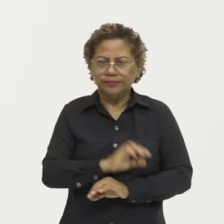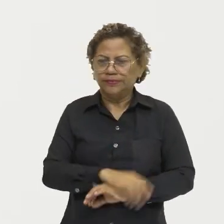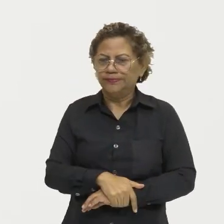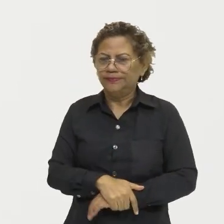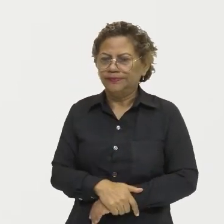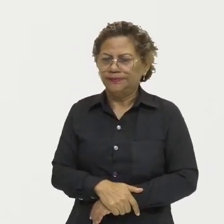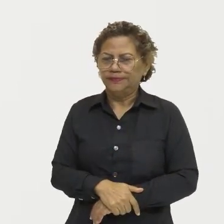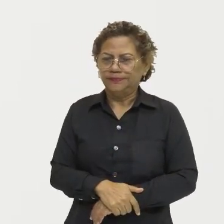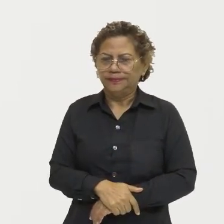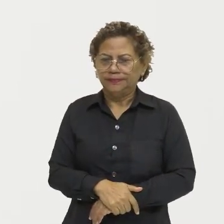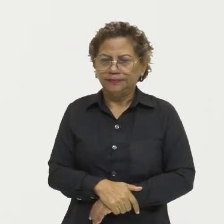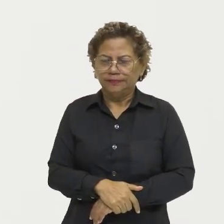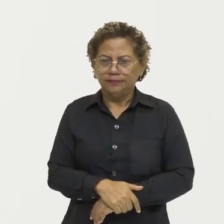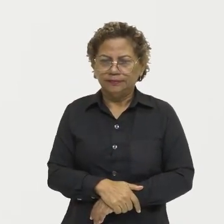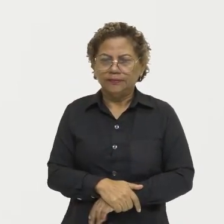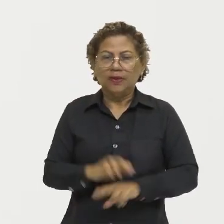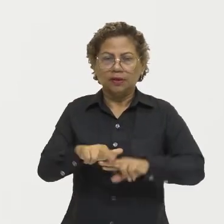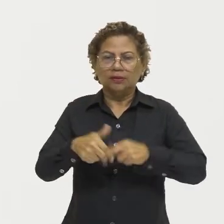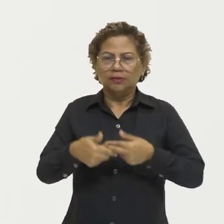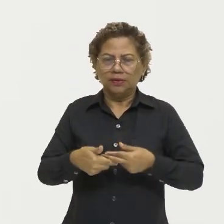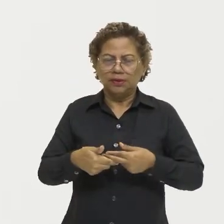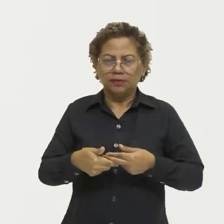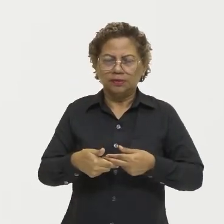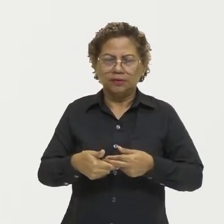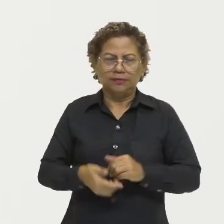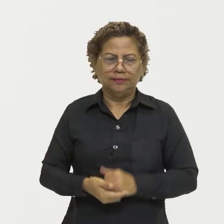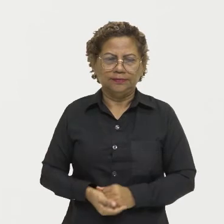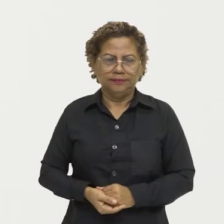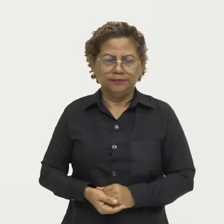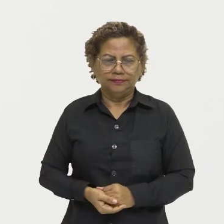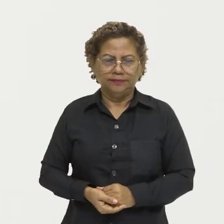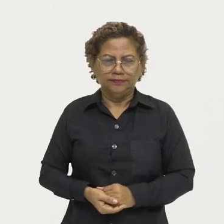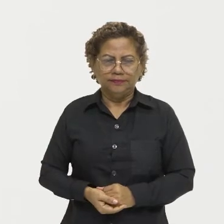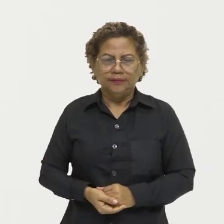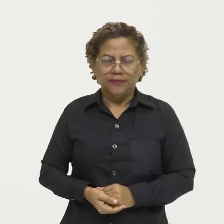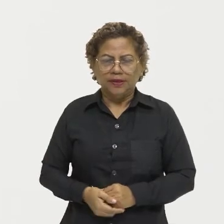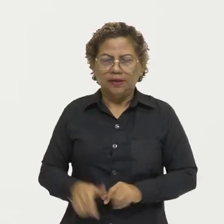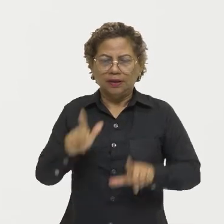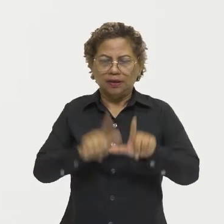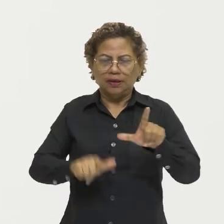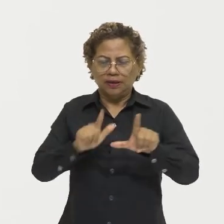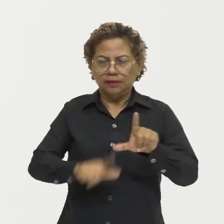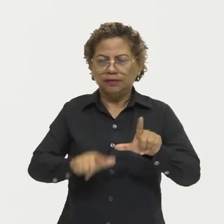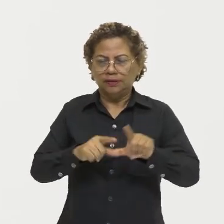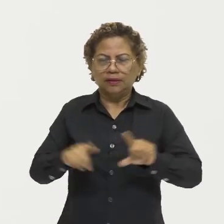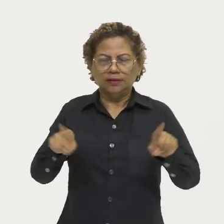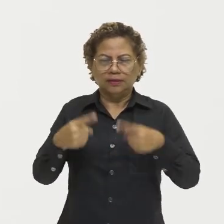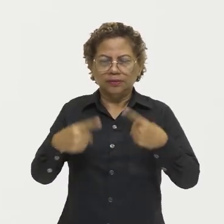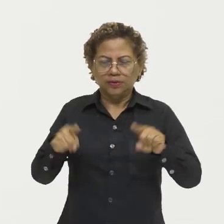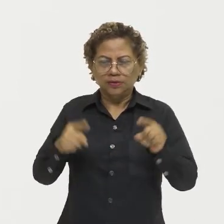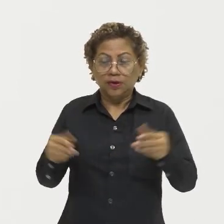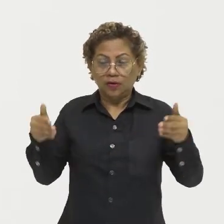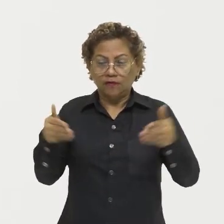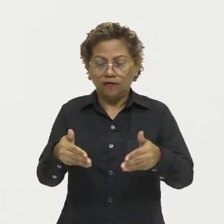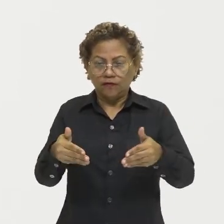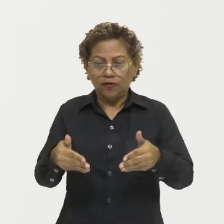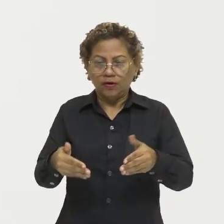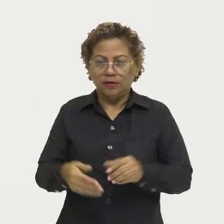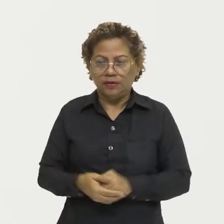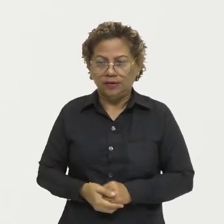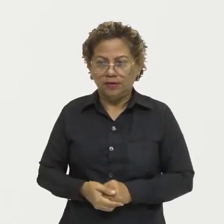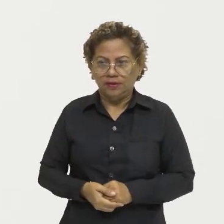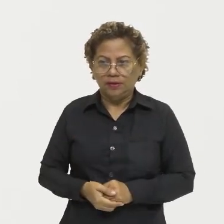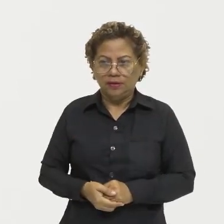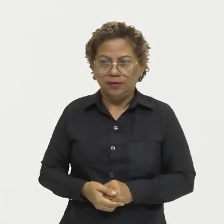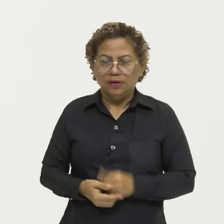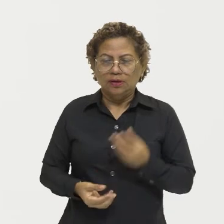isso que na letra das músicas, o que vai estar o foco é na mensagem. Qual é a mensagem que está sendo proposta na letra dessa